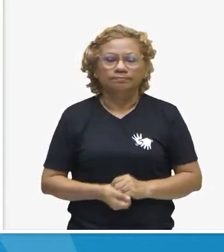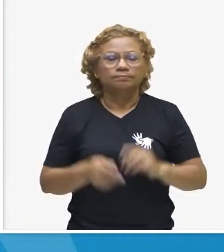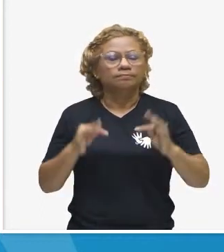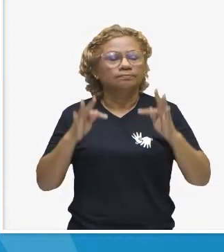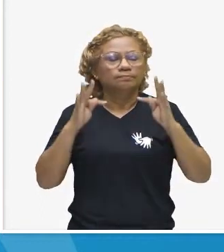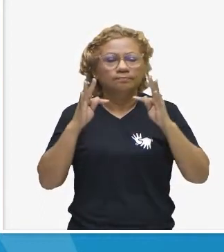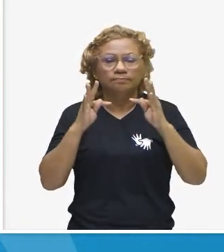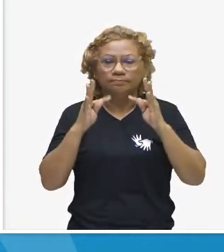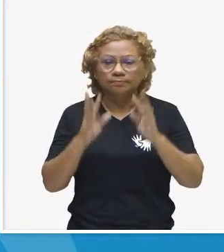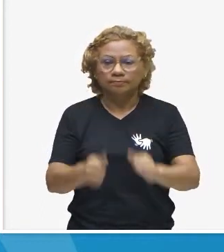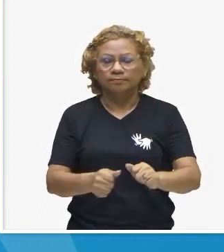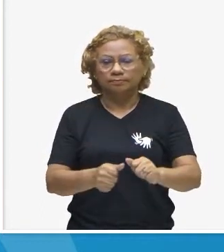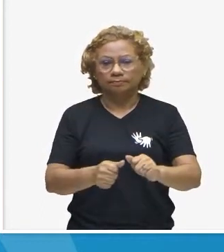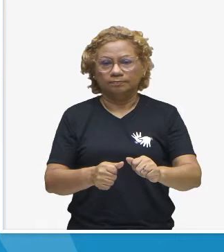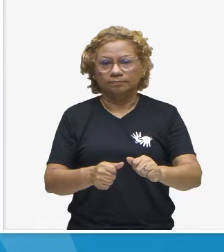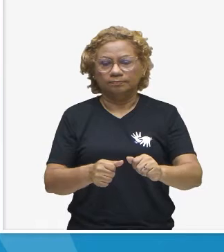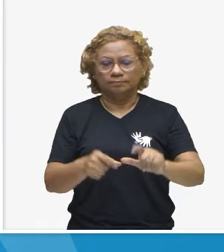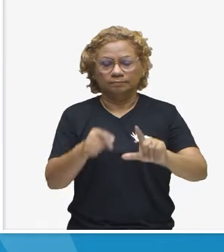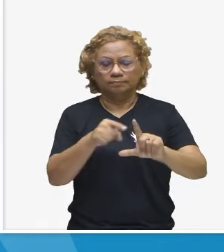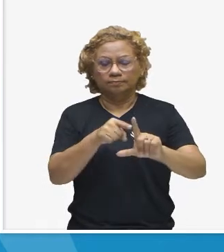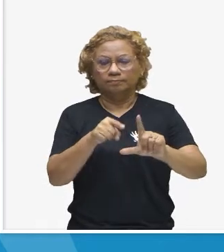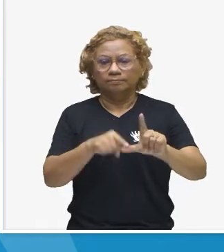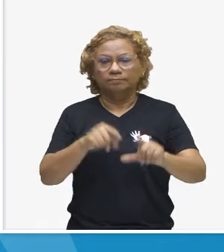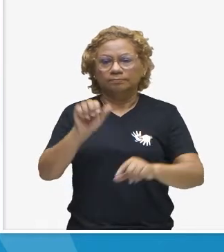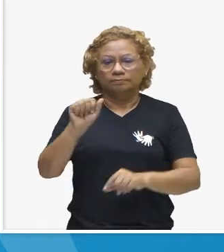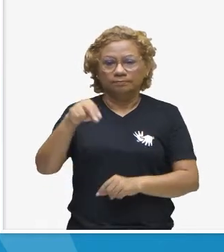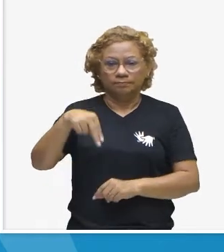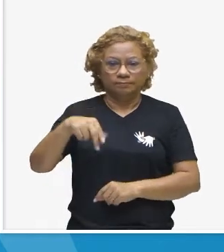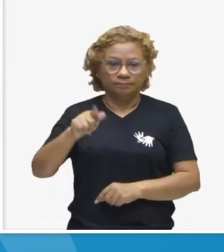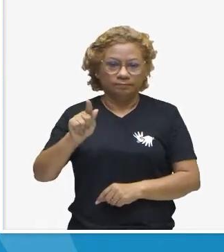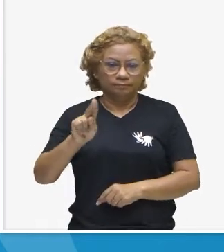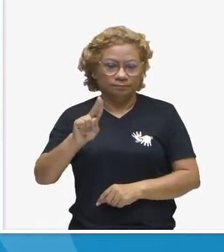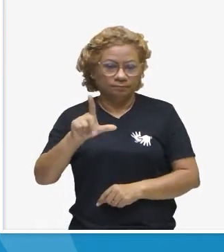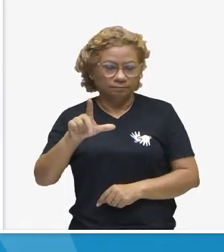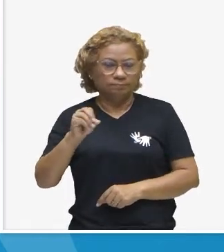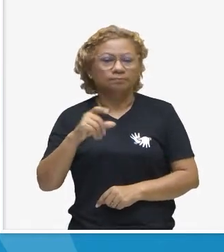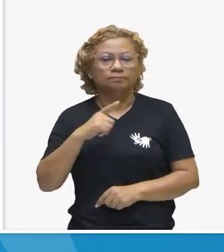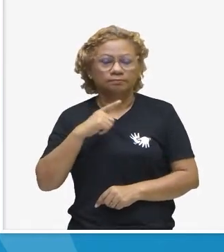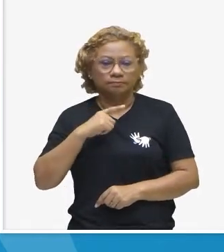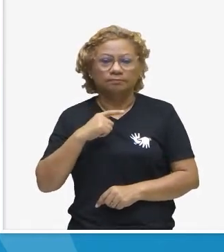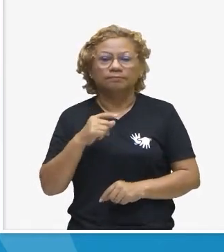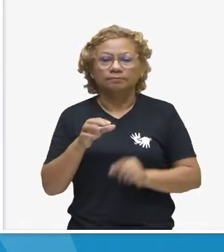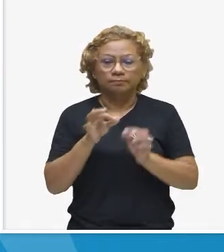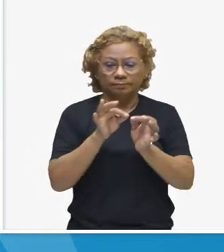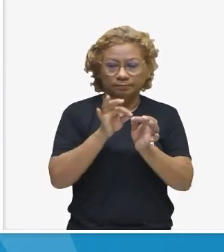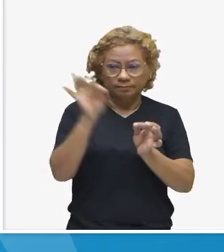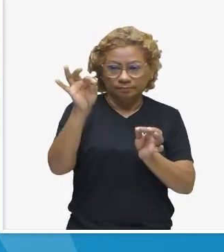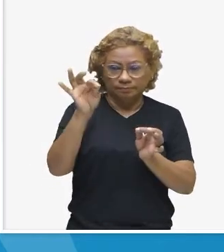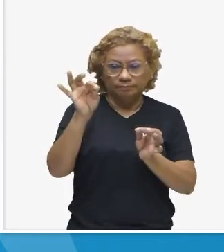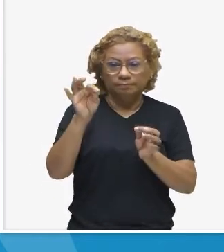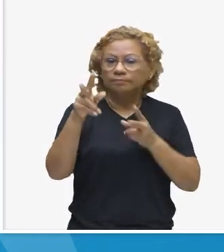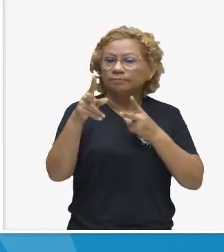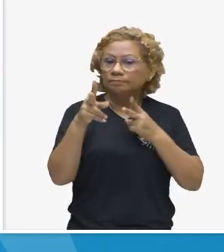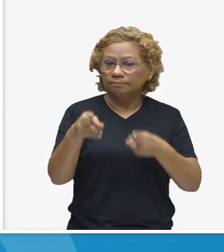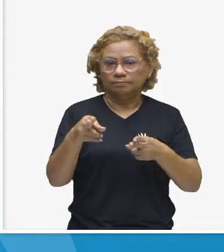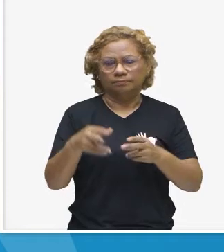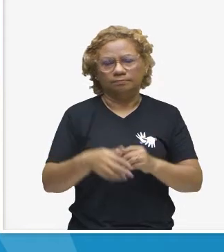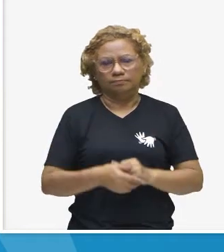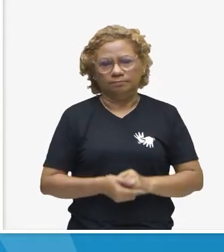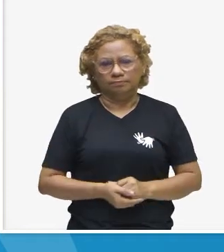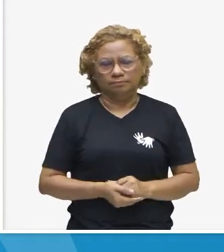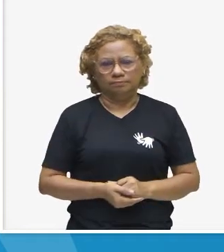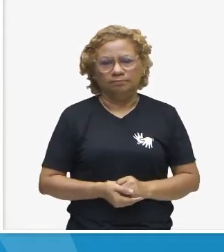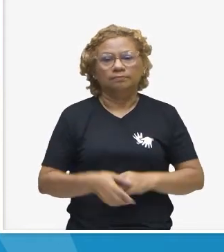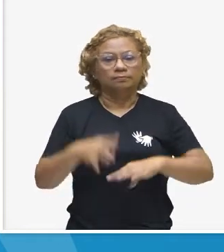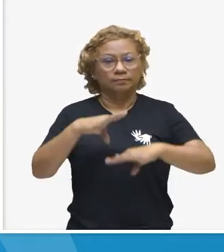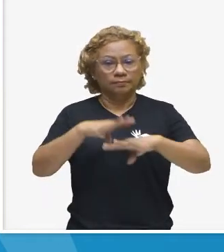ângulo correspondente, ele tem a mesma medida. Eles são congruentes. Em matemática,